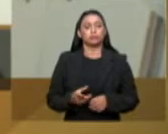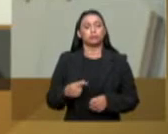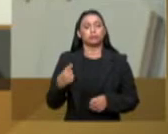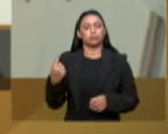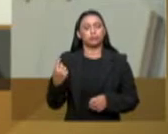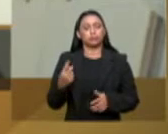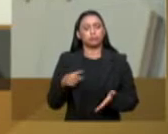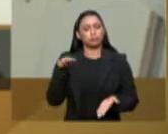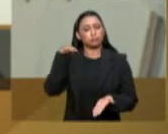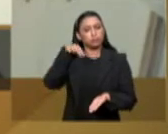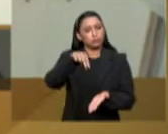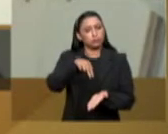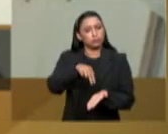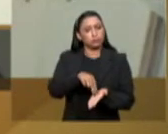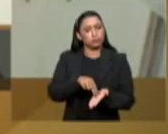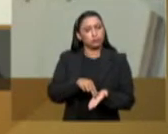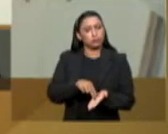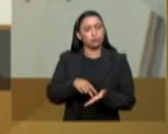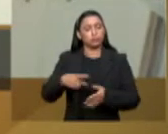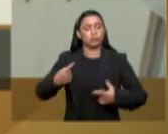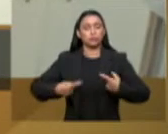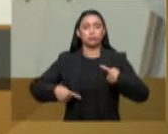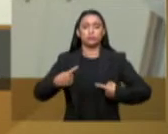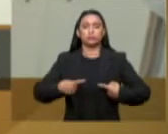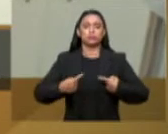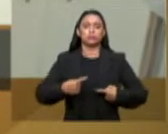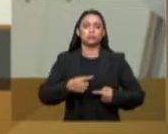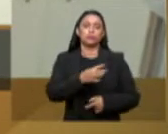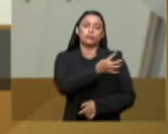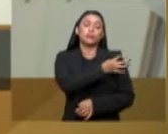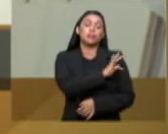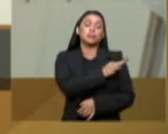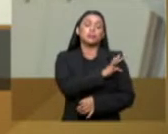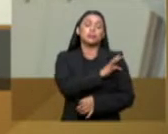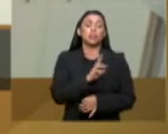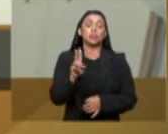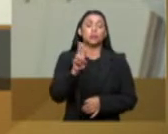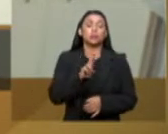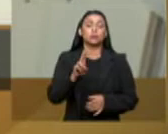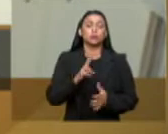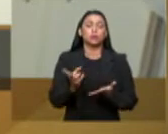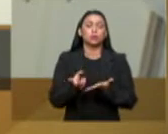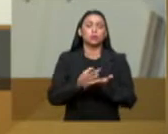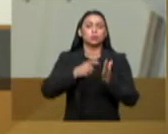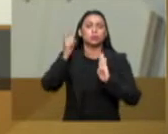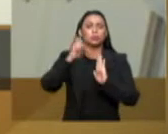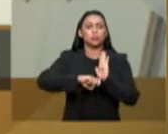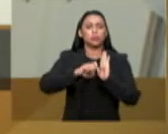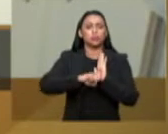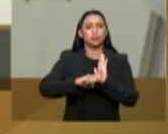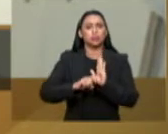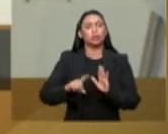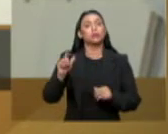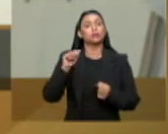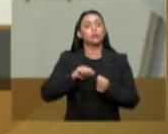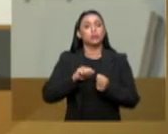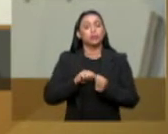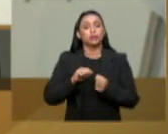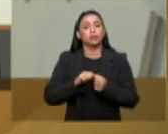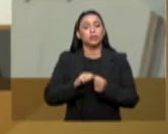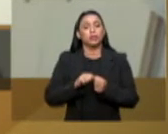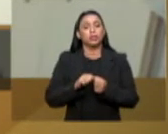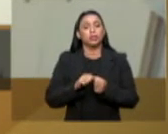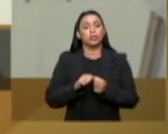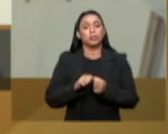para discutir uma técnica de tributação que foi instituída para beneficiar